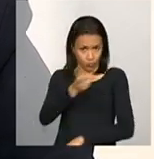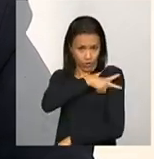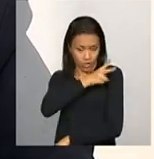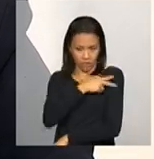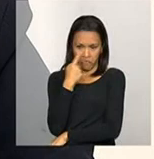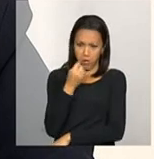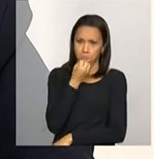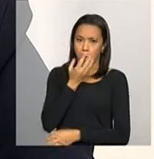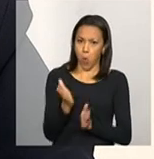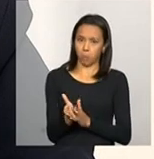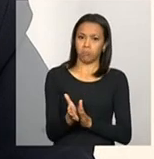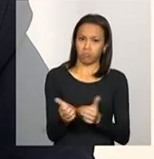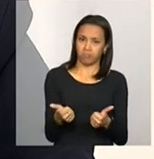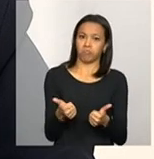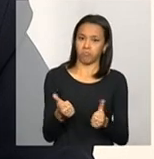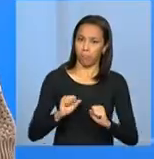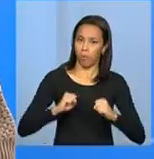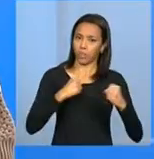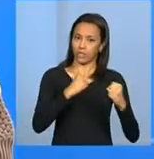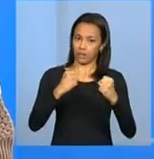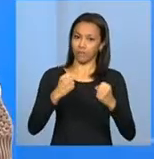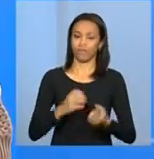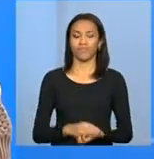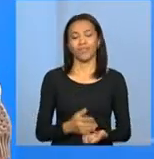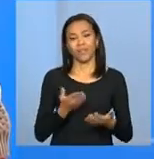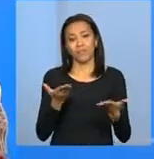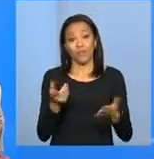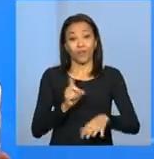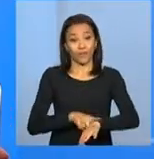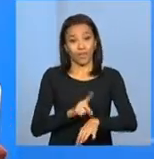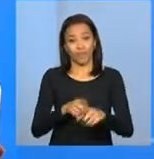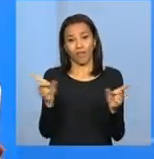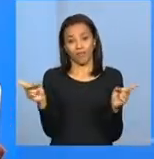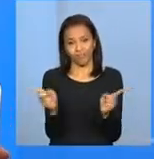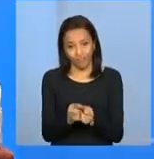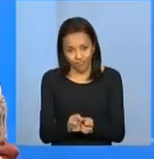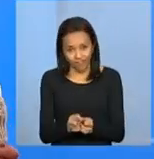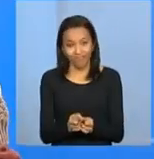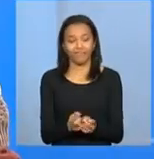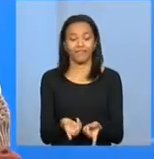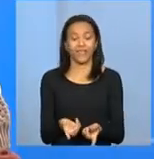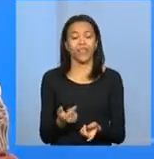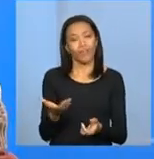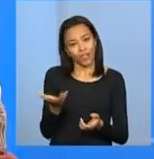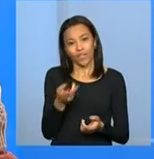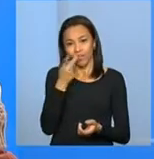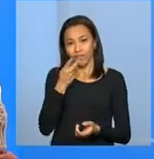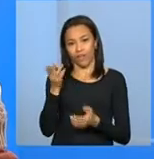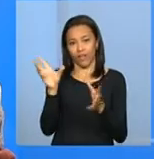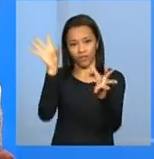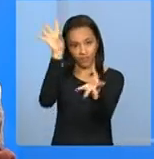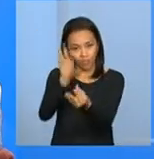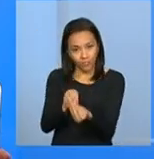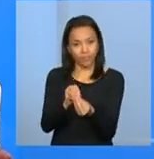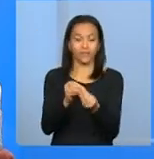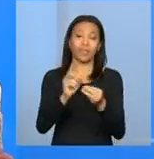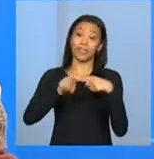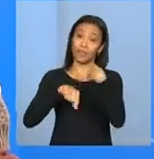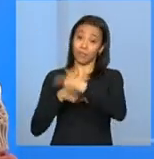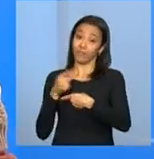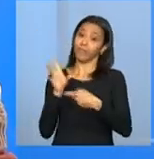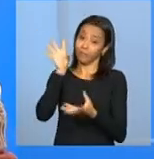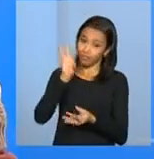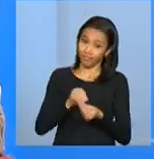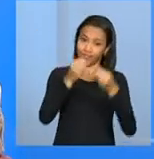deficiência. Perfeito. Nosso tempo está acabando, eu gostaria, por favor, Ilíria, que você fizesse uma consideração final, depois você,